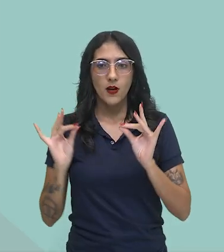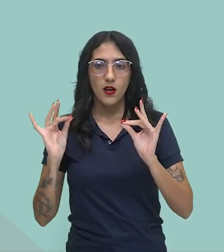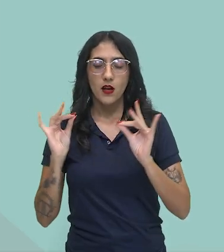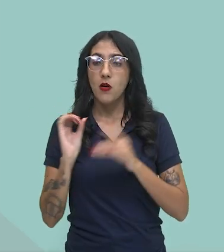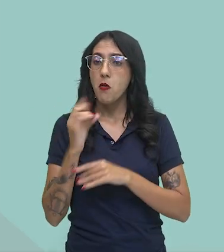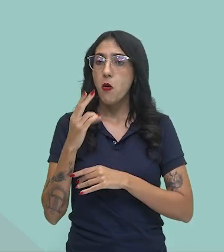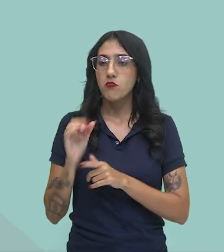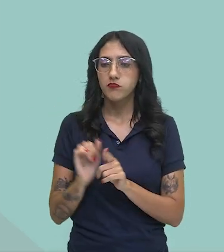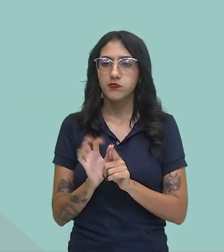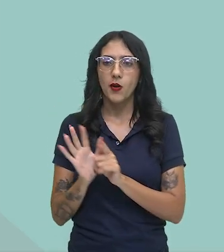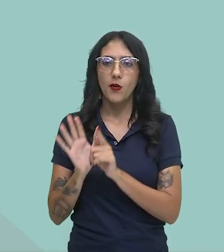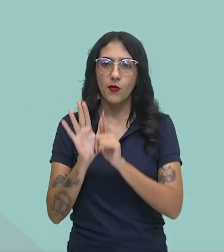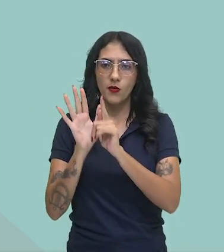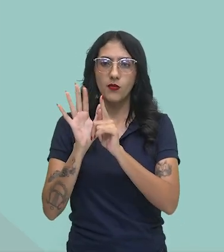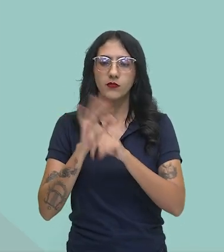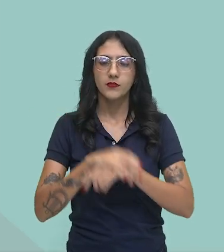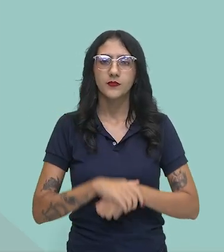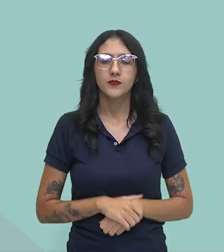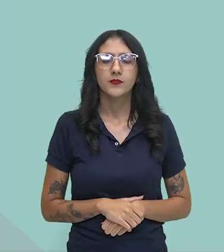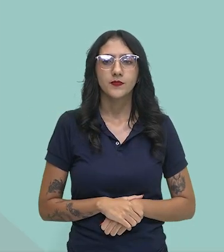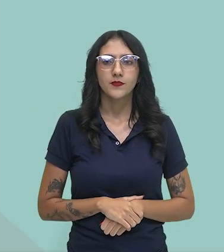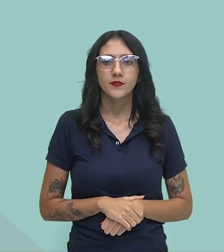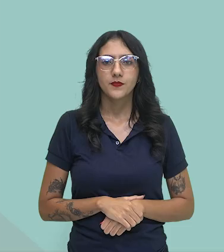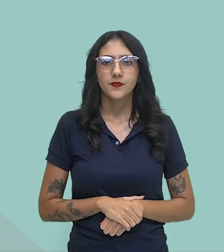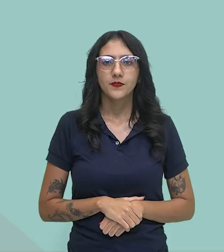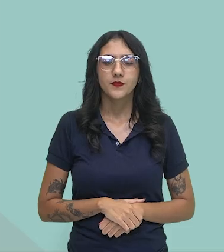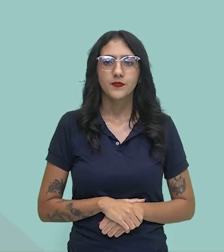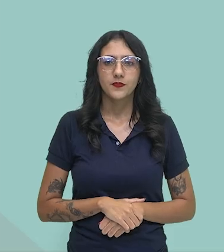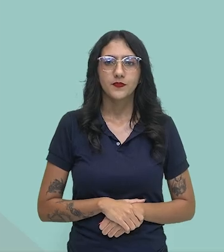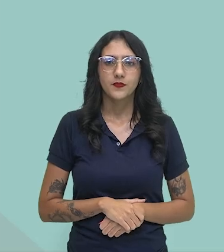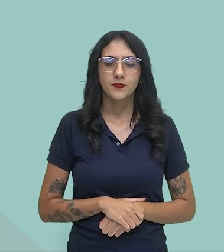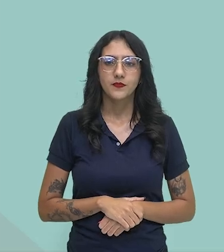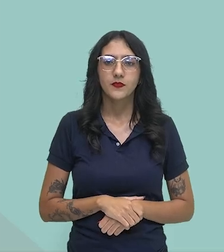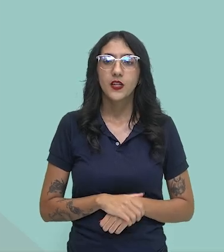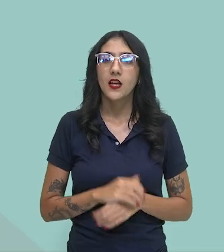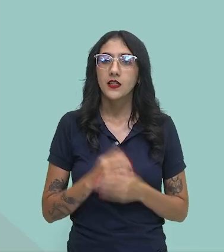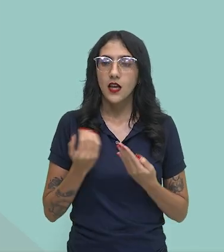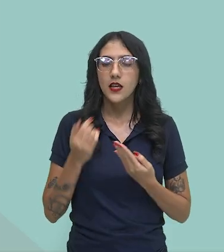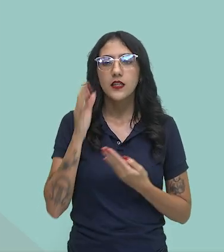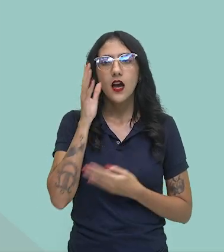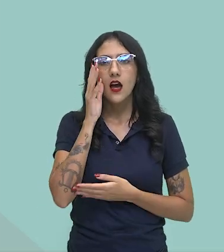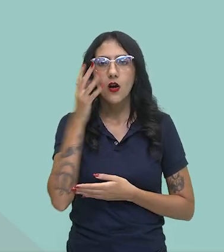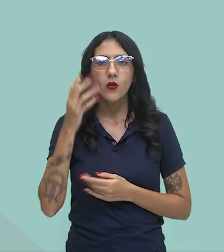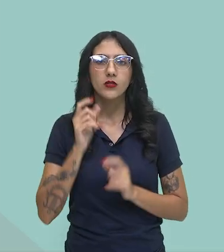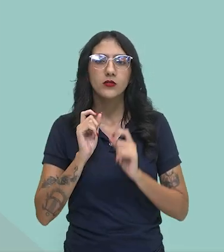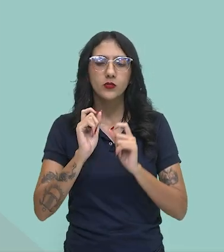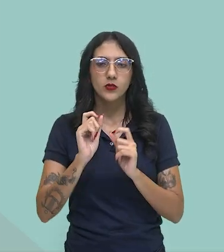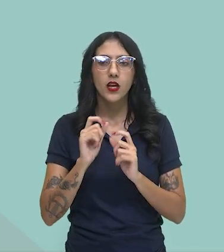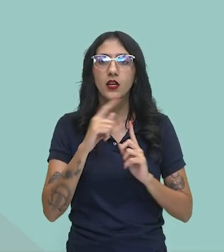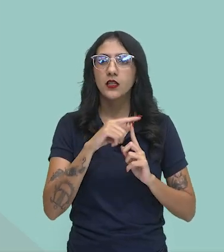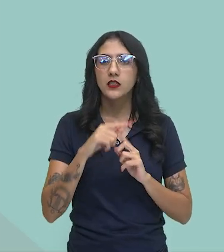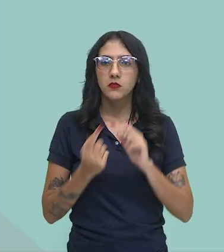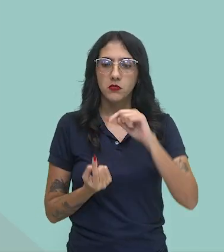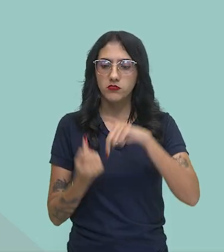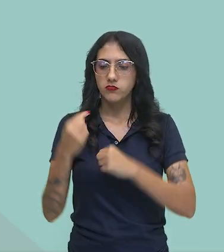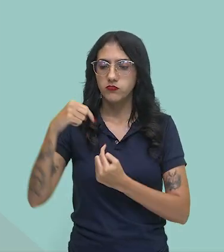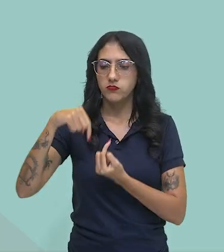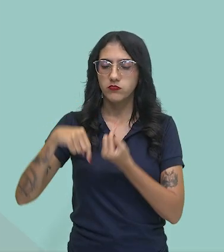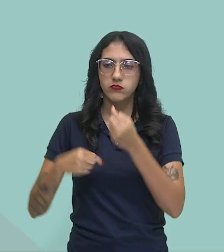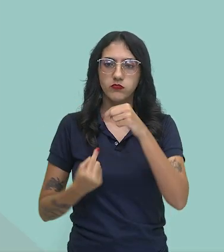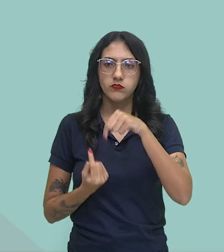ou gasoso. Muito bem. E criam-se aí, neste caso, correntes